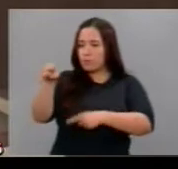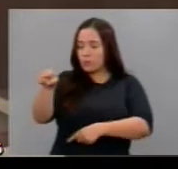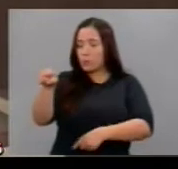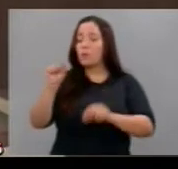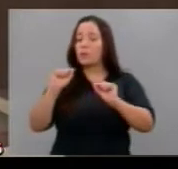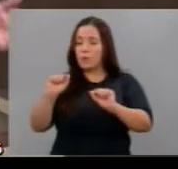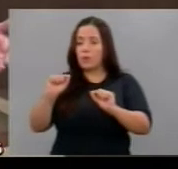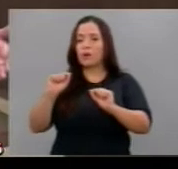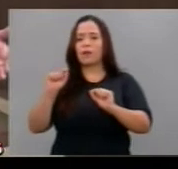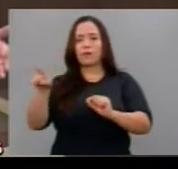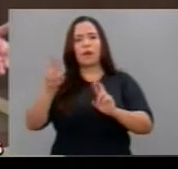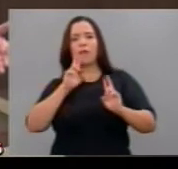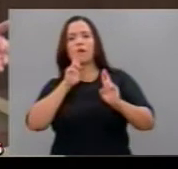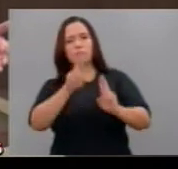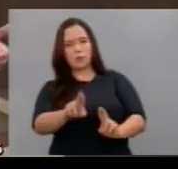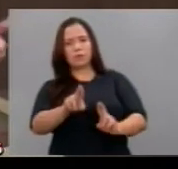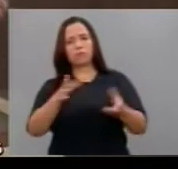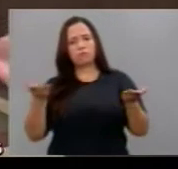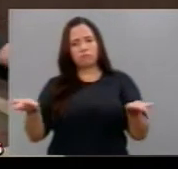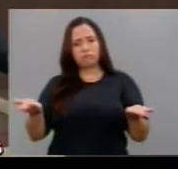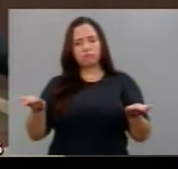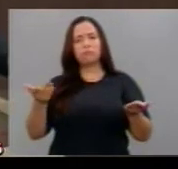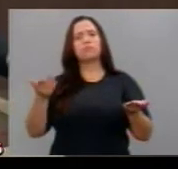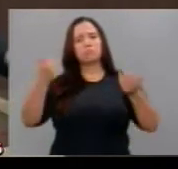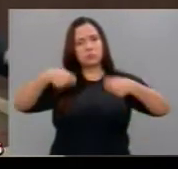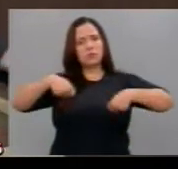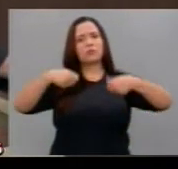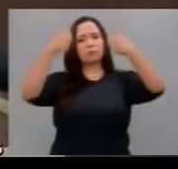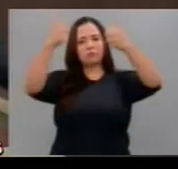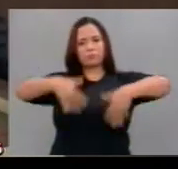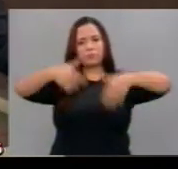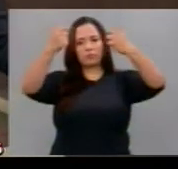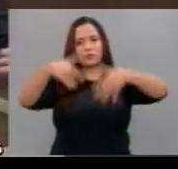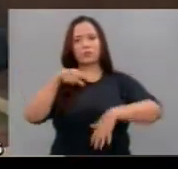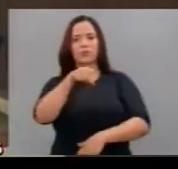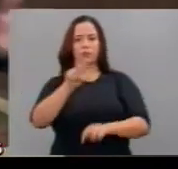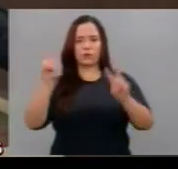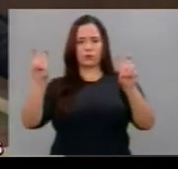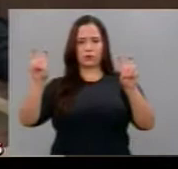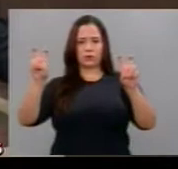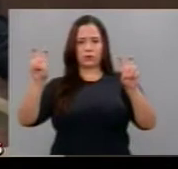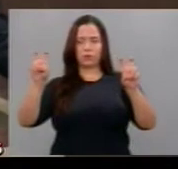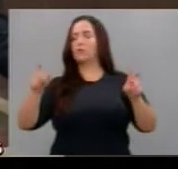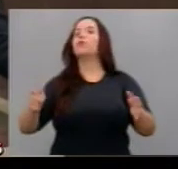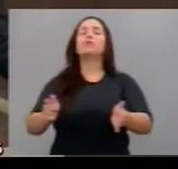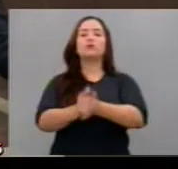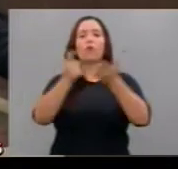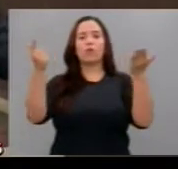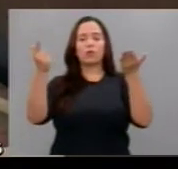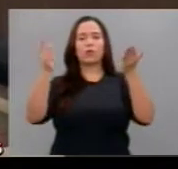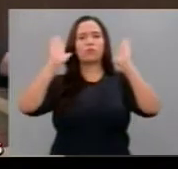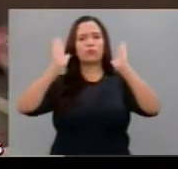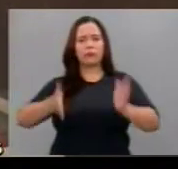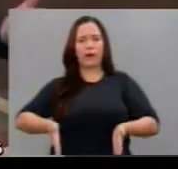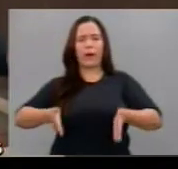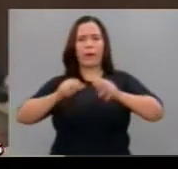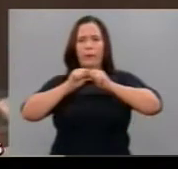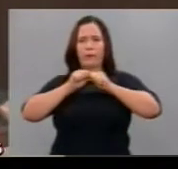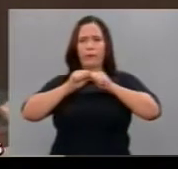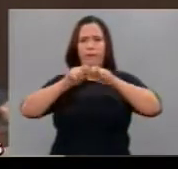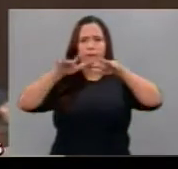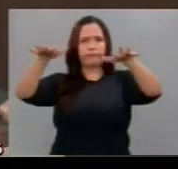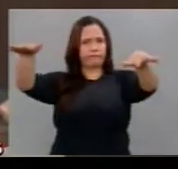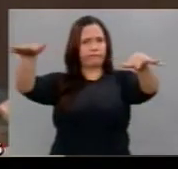é para que, inclusive, tome a palavra e fale sobre isso. Porque os jornais foram ocupados com